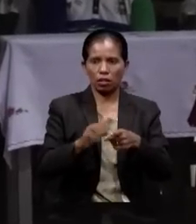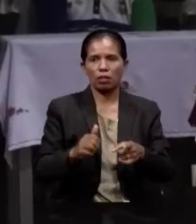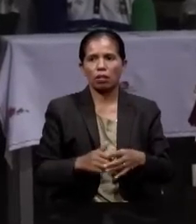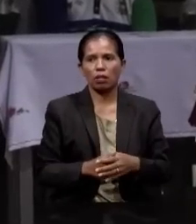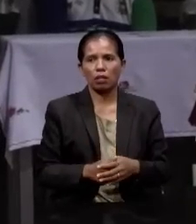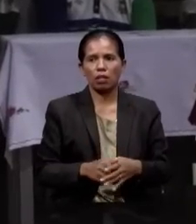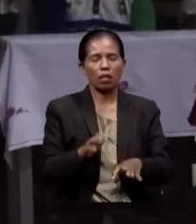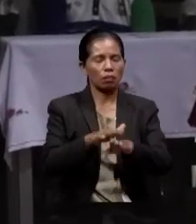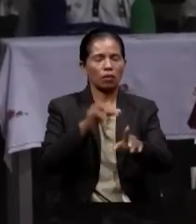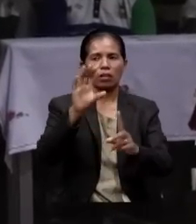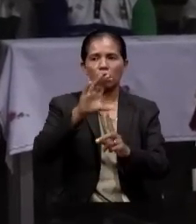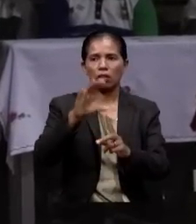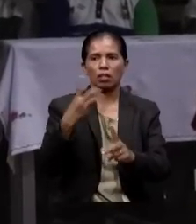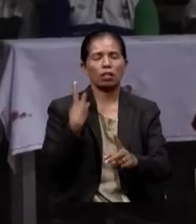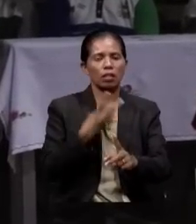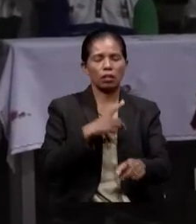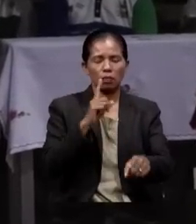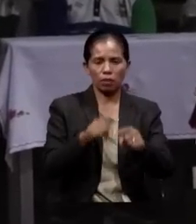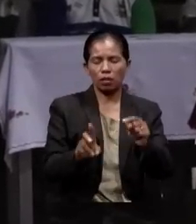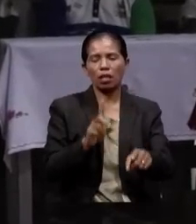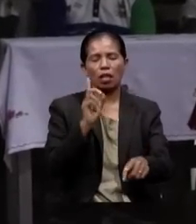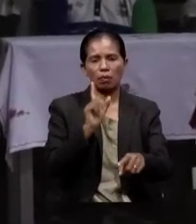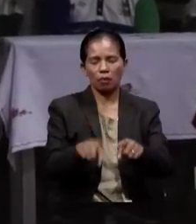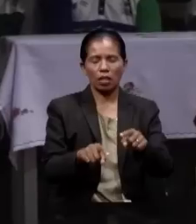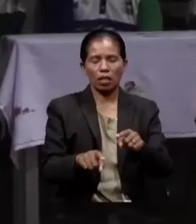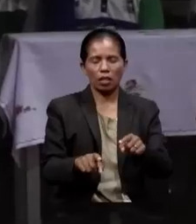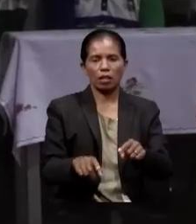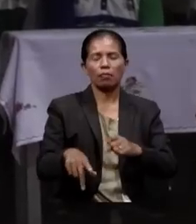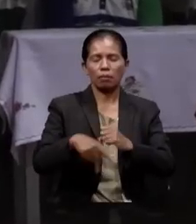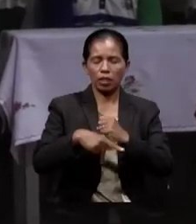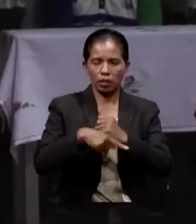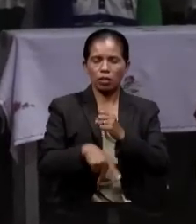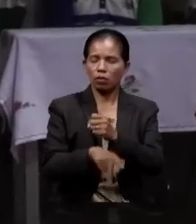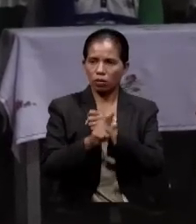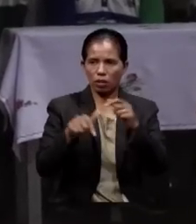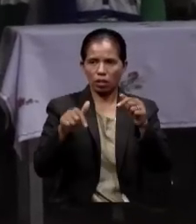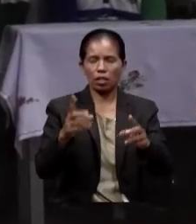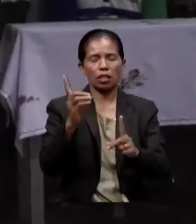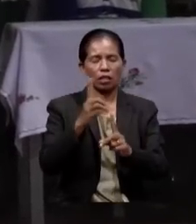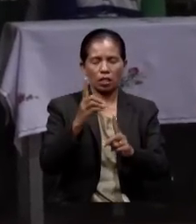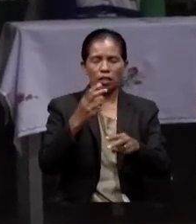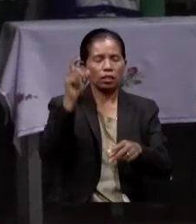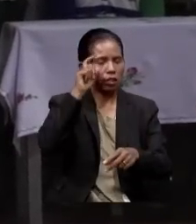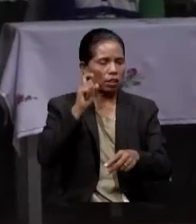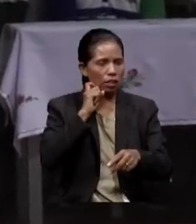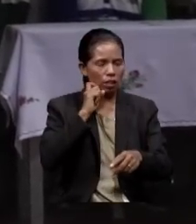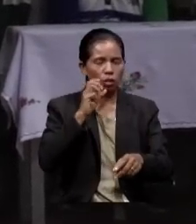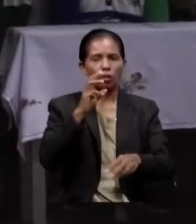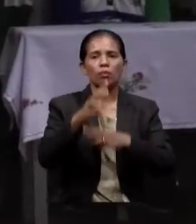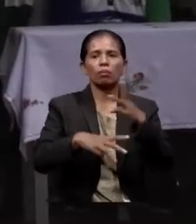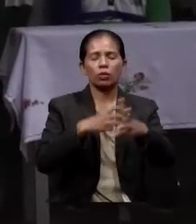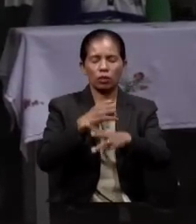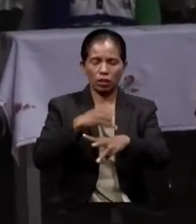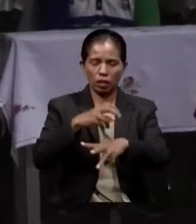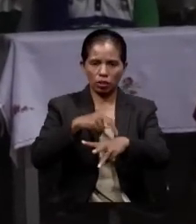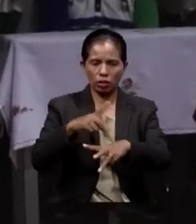bolo na coordenador. E tá bom, lá pela sai partido conto de ne. Nara sanana ne Laos onia. Nara sanana ne mundo internacional polis. Laos